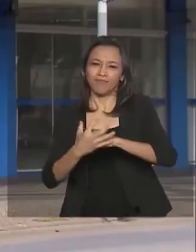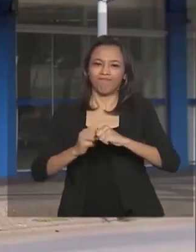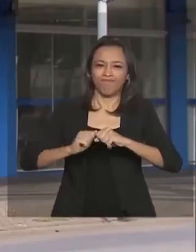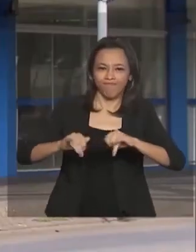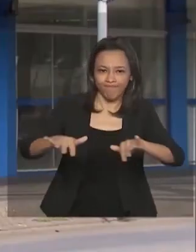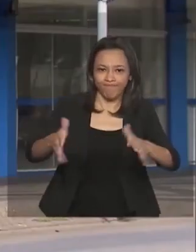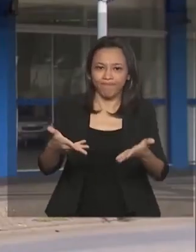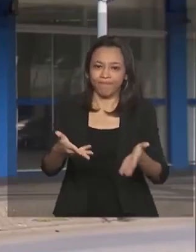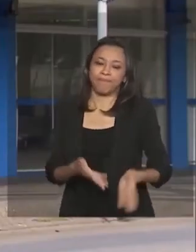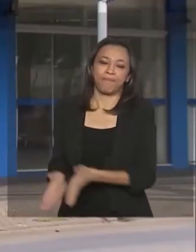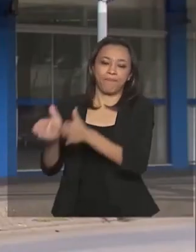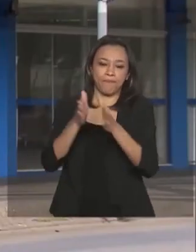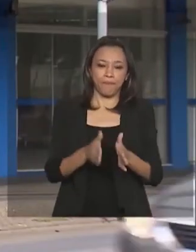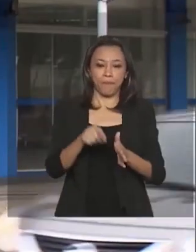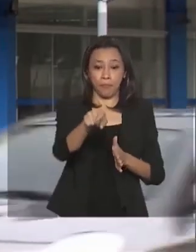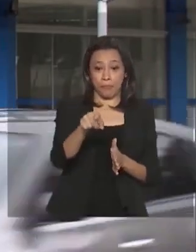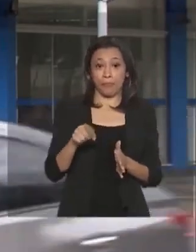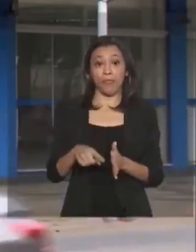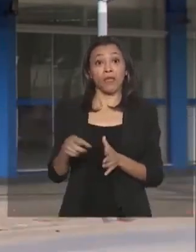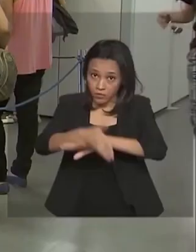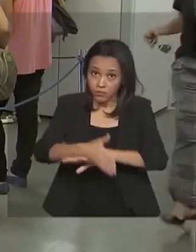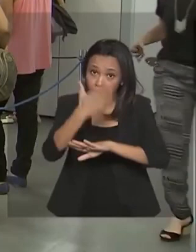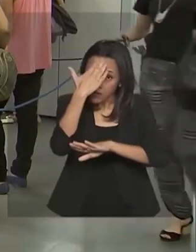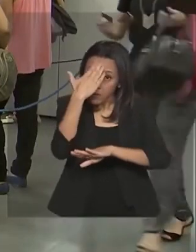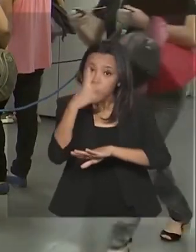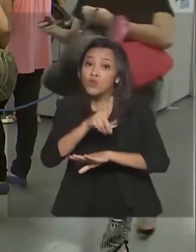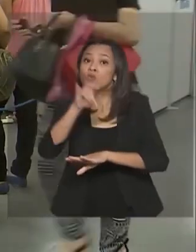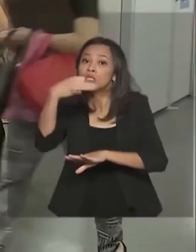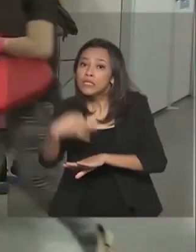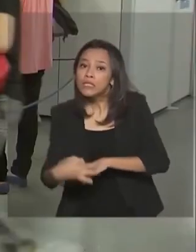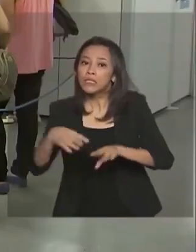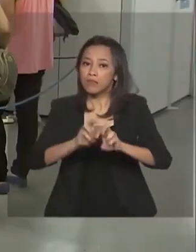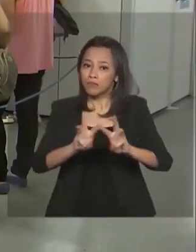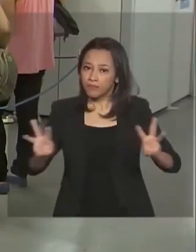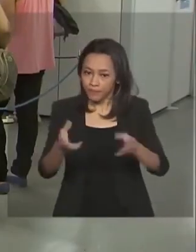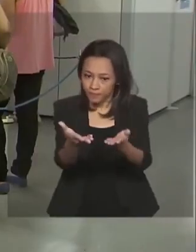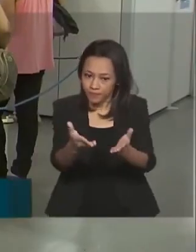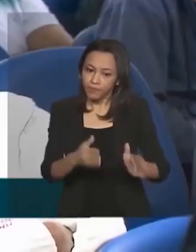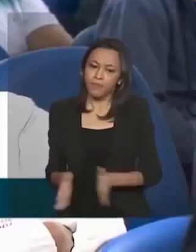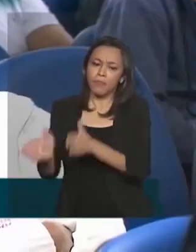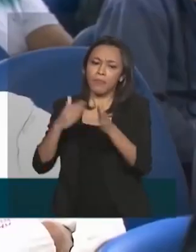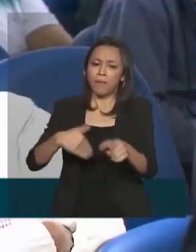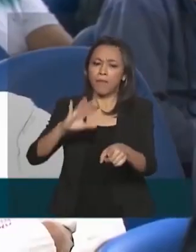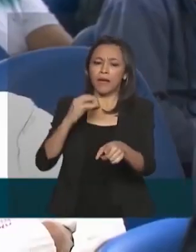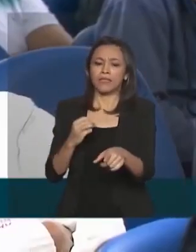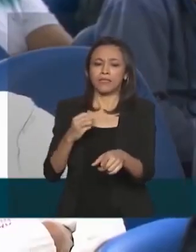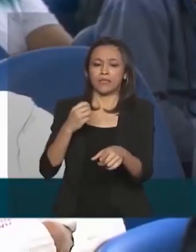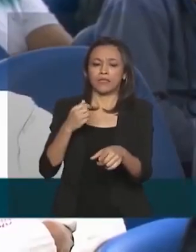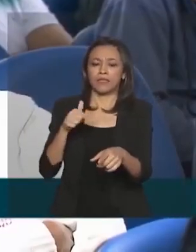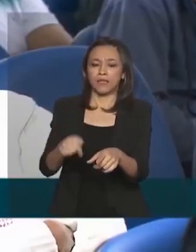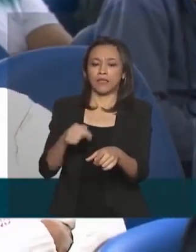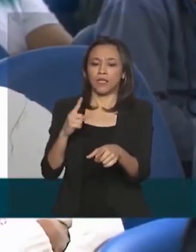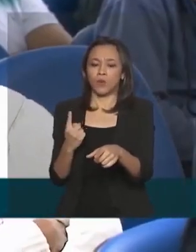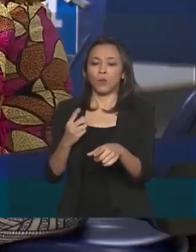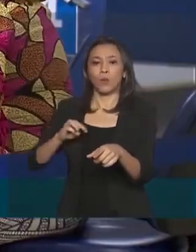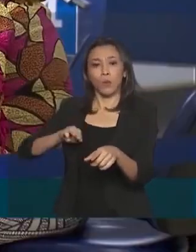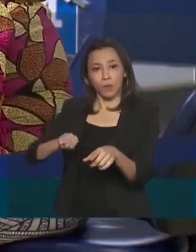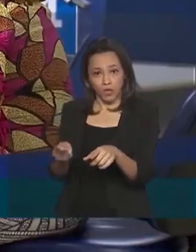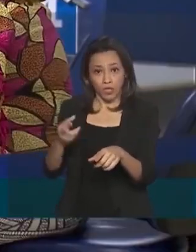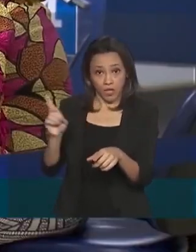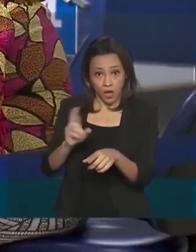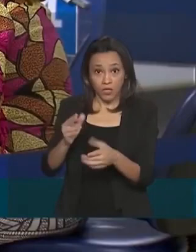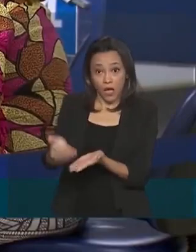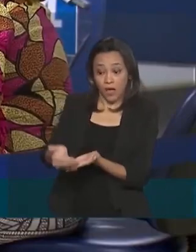só acentuaram esta dificuldade. Hoje, mais de 1 milhão de pessoas estão à espera de atendimento, sobretudo